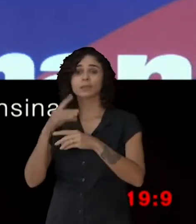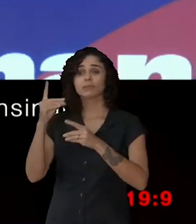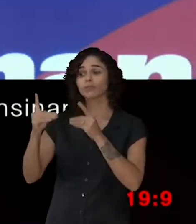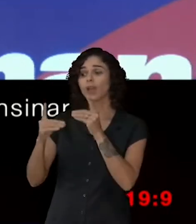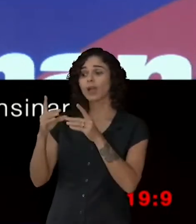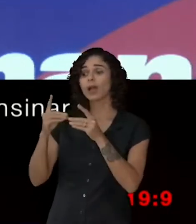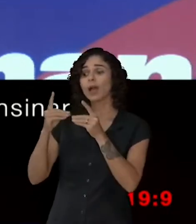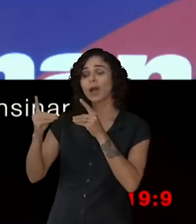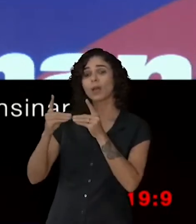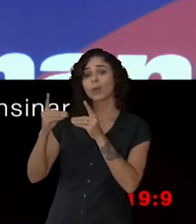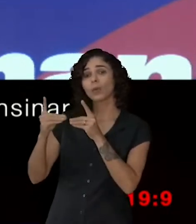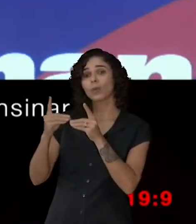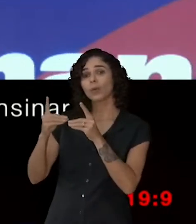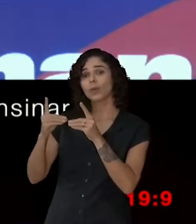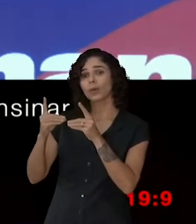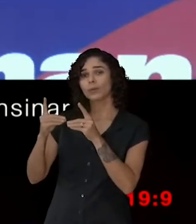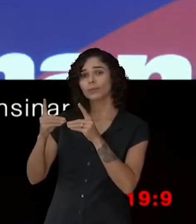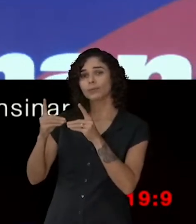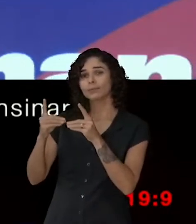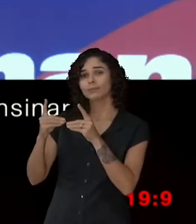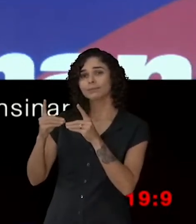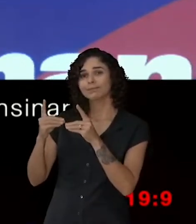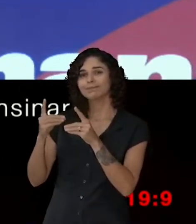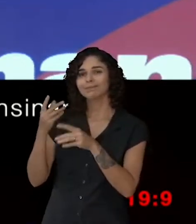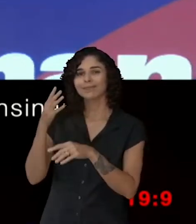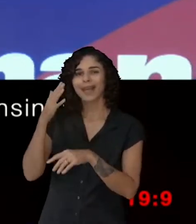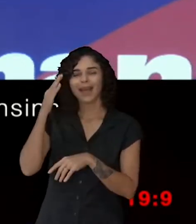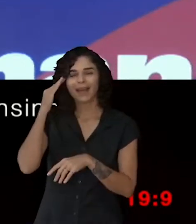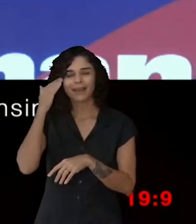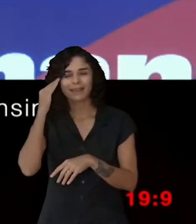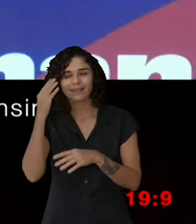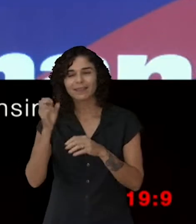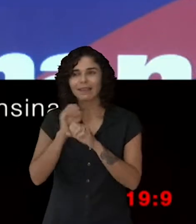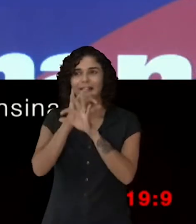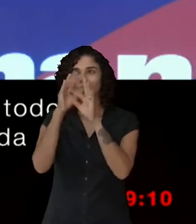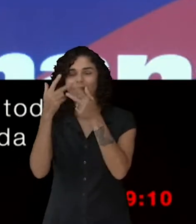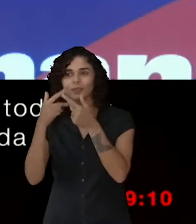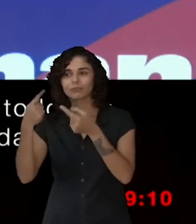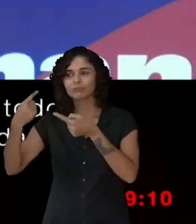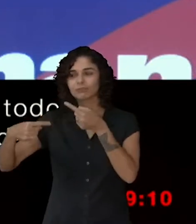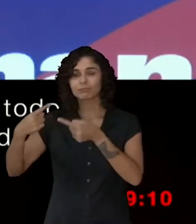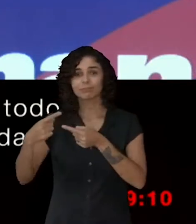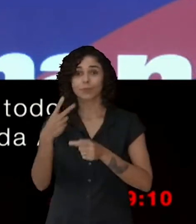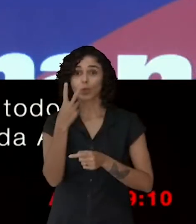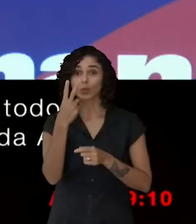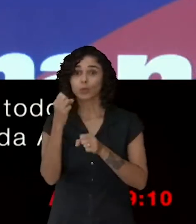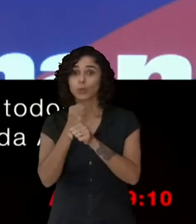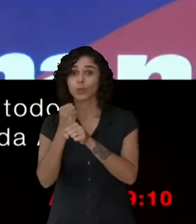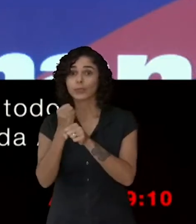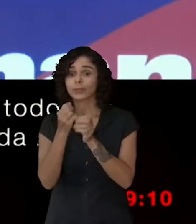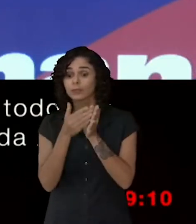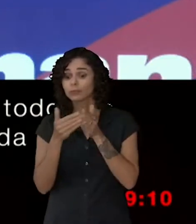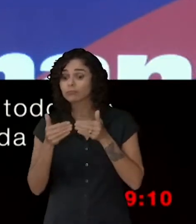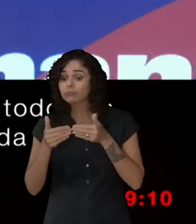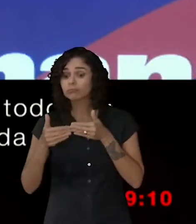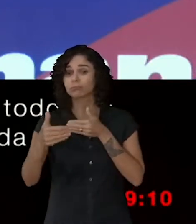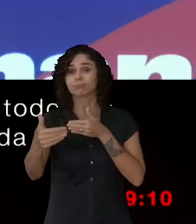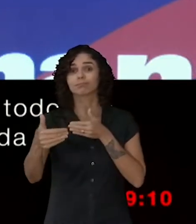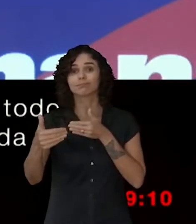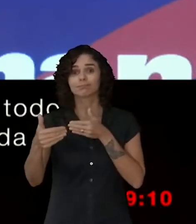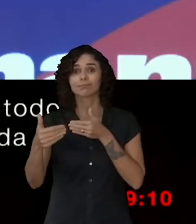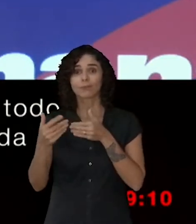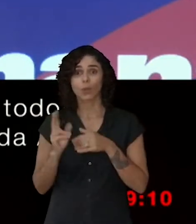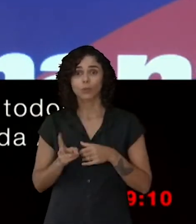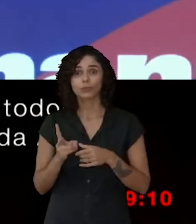as pessoas à compreensão. Isso continuou durante os 2 anos seguintes. E gente de